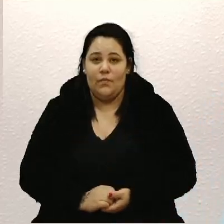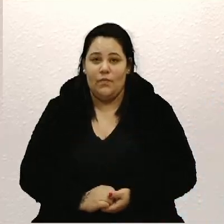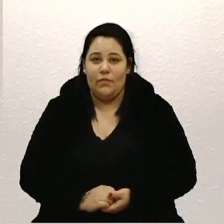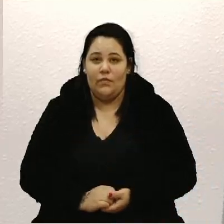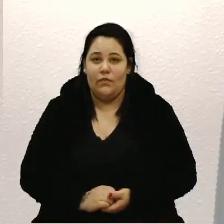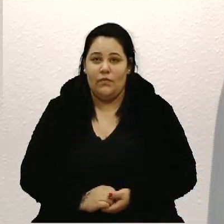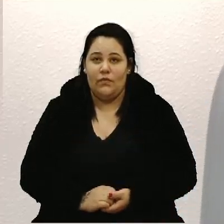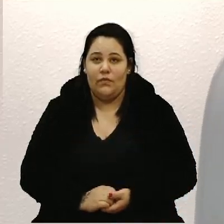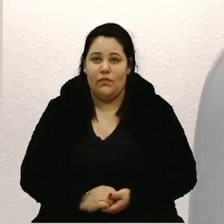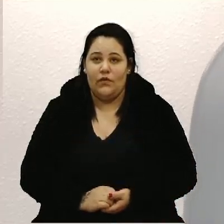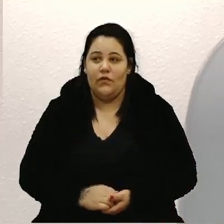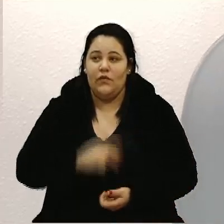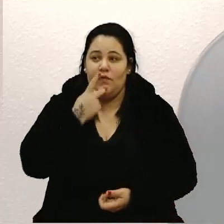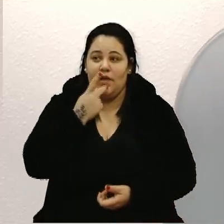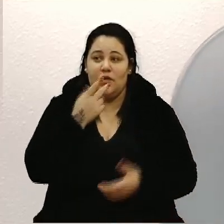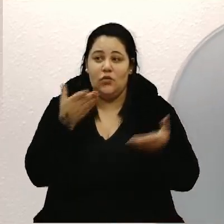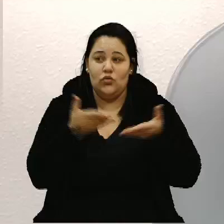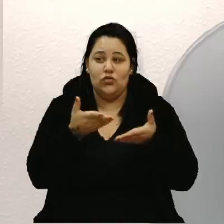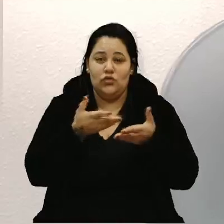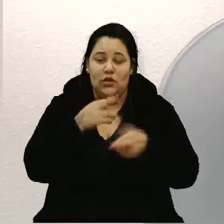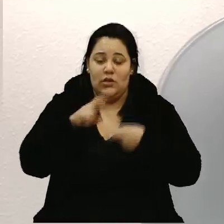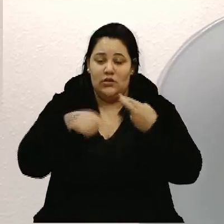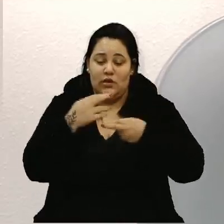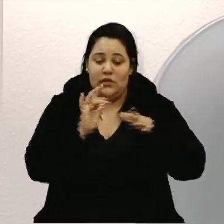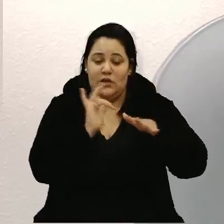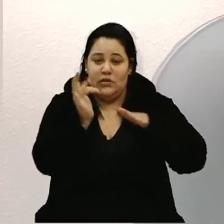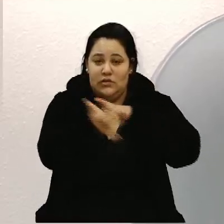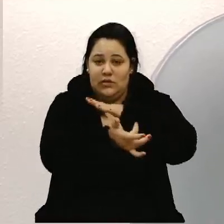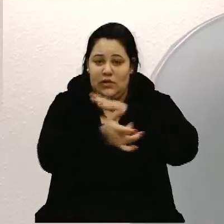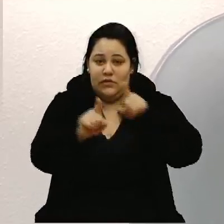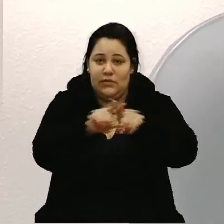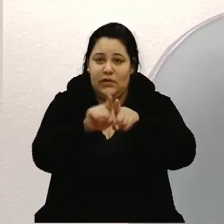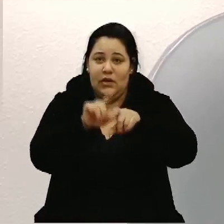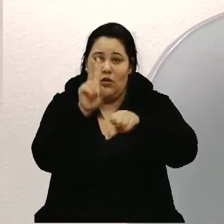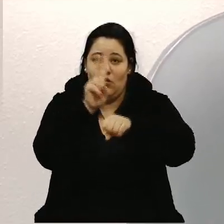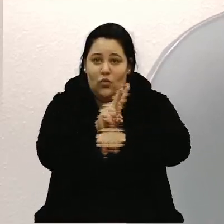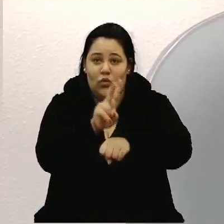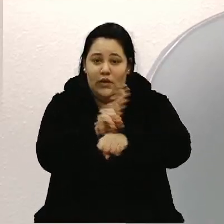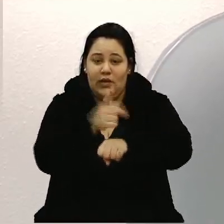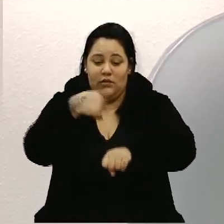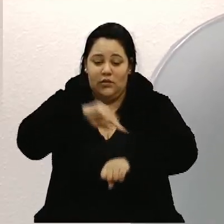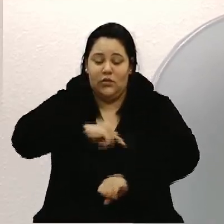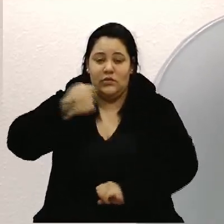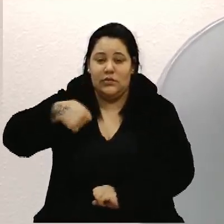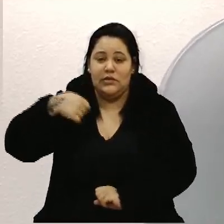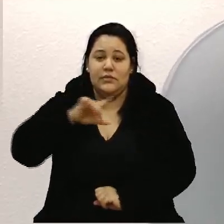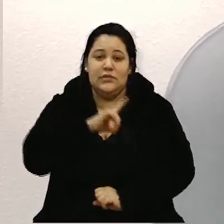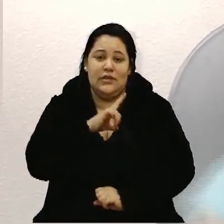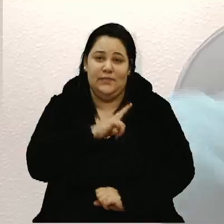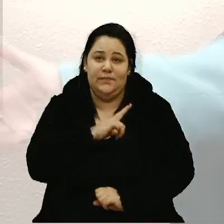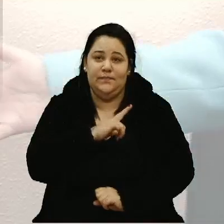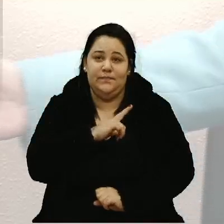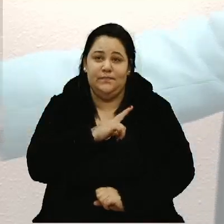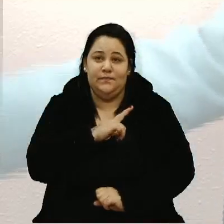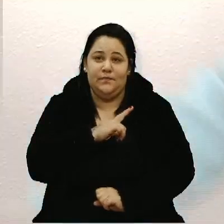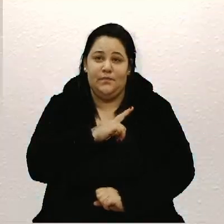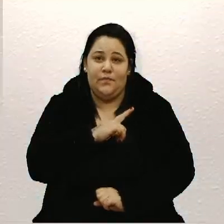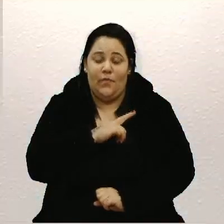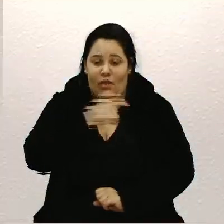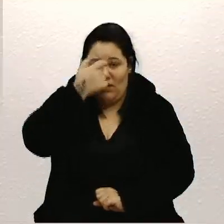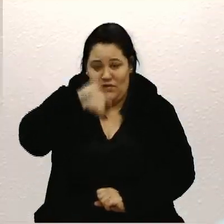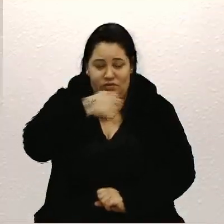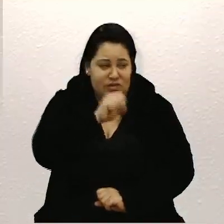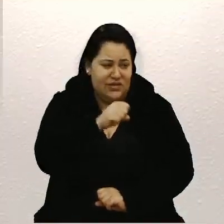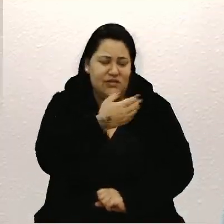questão que foi trazida hoje em relação às redes sociais, né? Ao cuidado que a gente tem que ter quando a gente... E acho que é isso, o